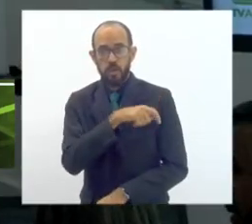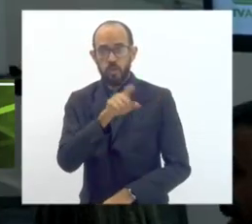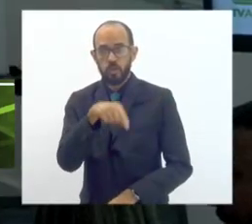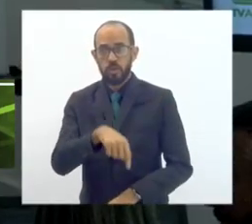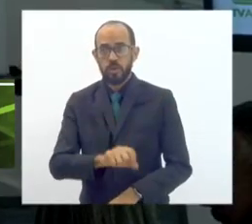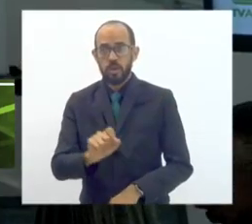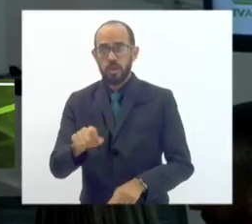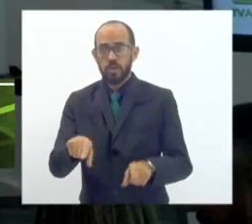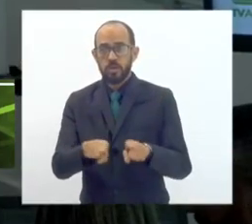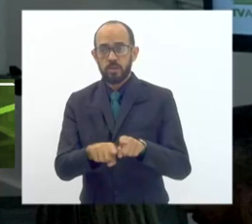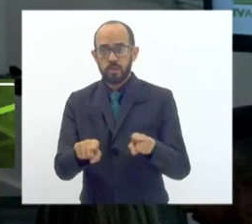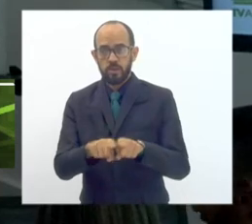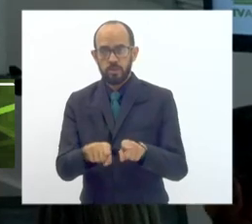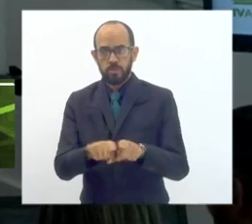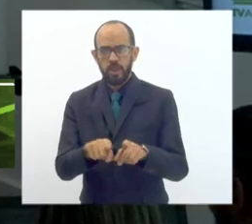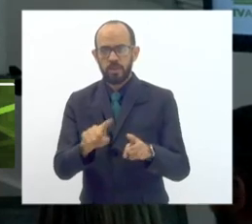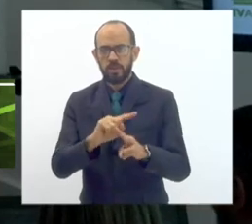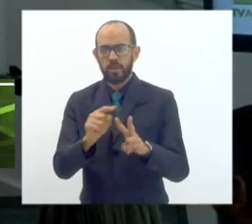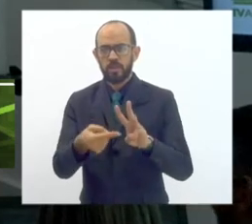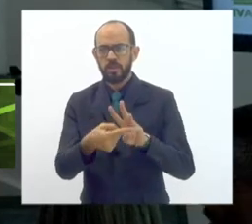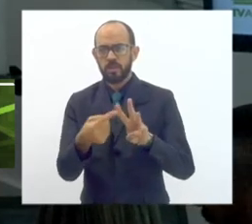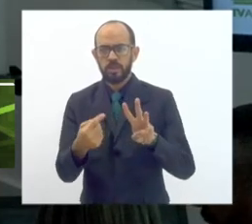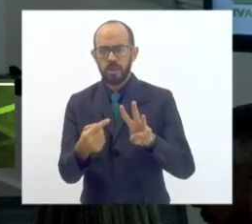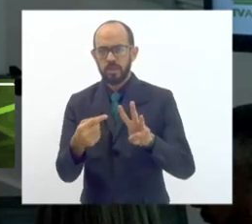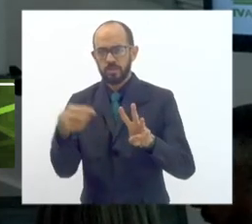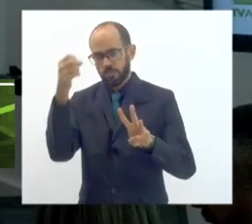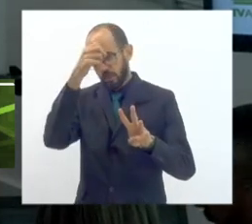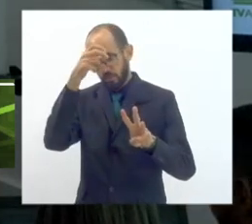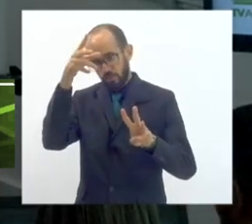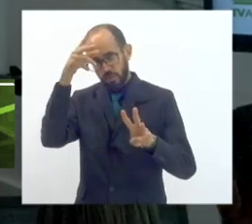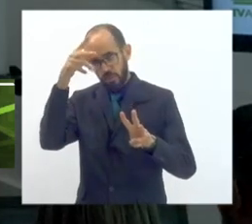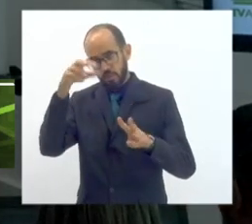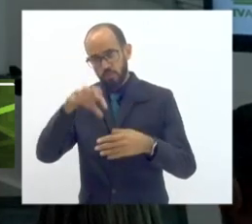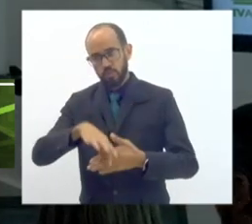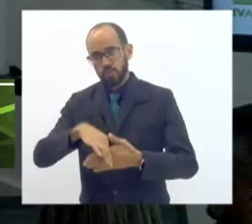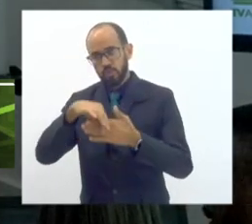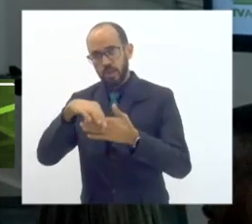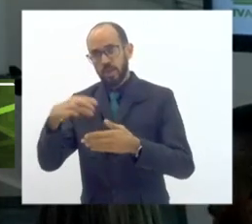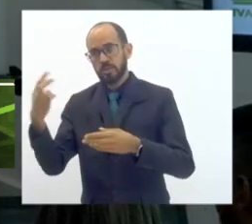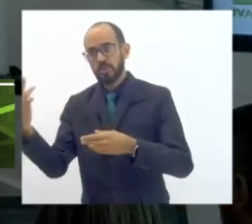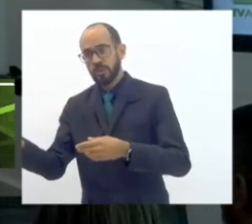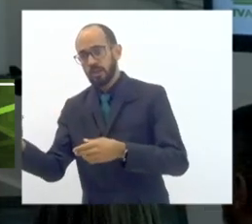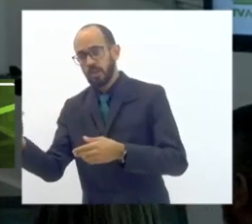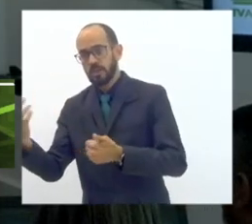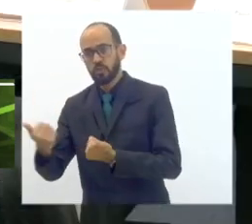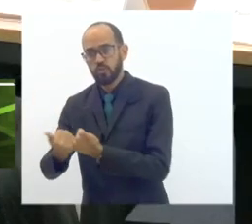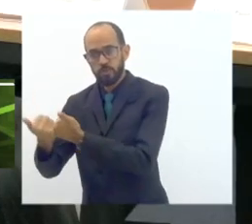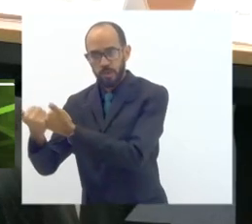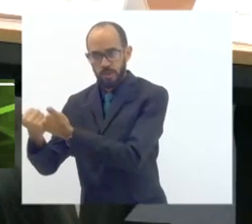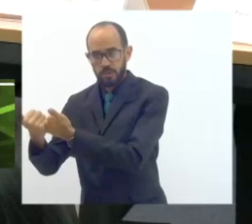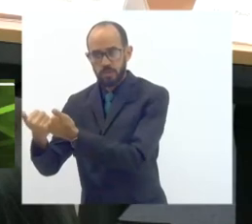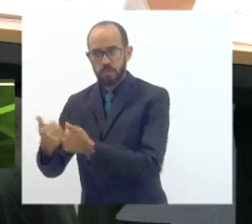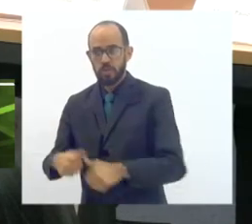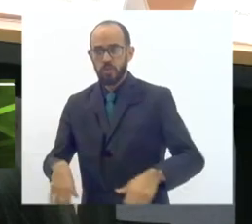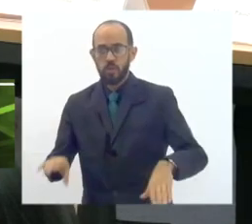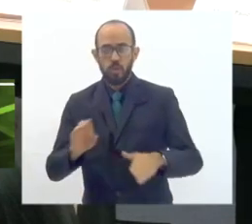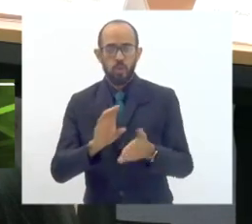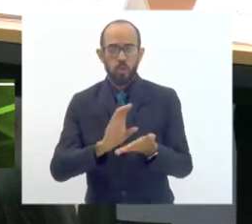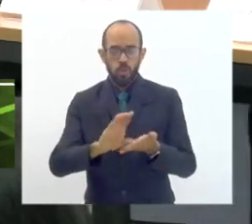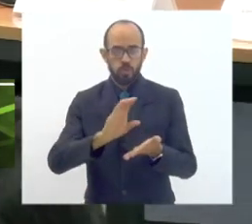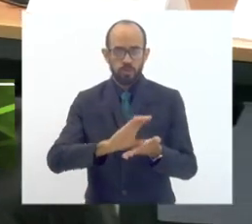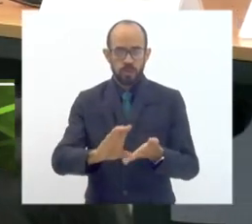um dos prefeitos, né? Três prefeitos titulares e três suplentes. O conselho técnico, que é